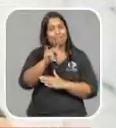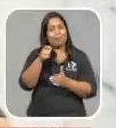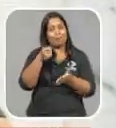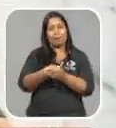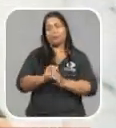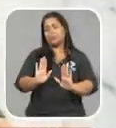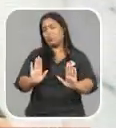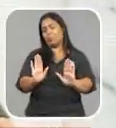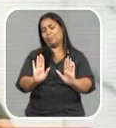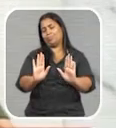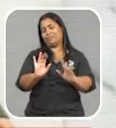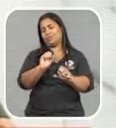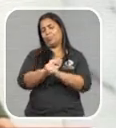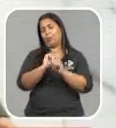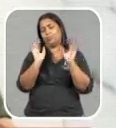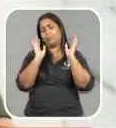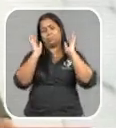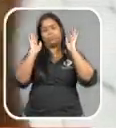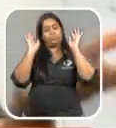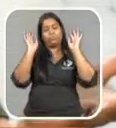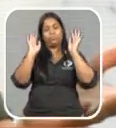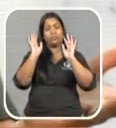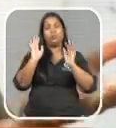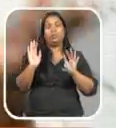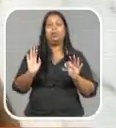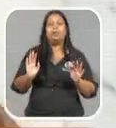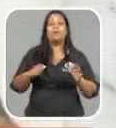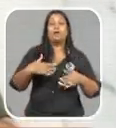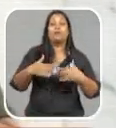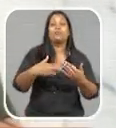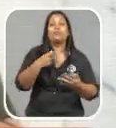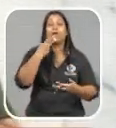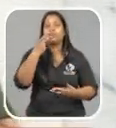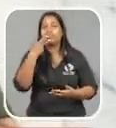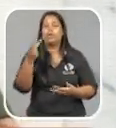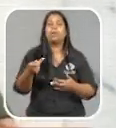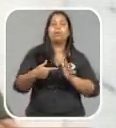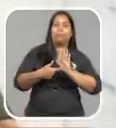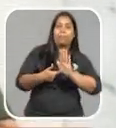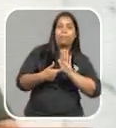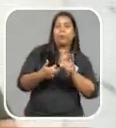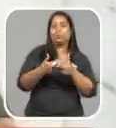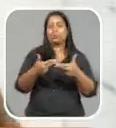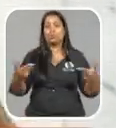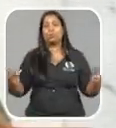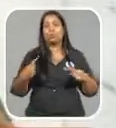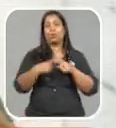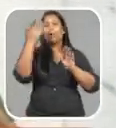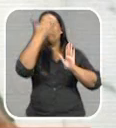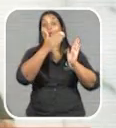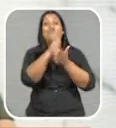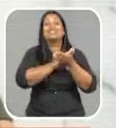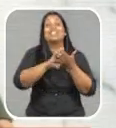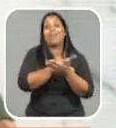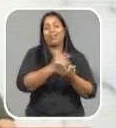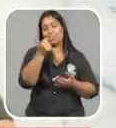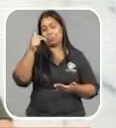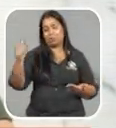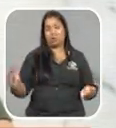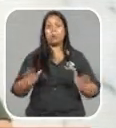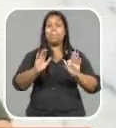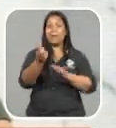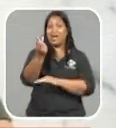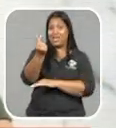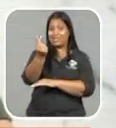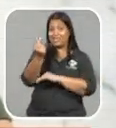Para não ficar fazendo insinuações, até porque eu não tenho prova de nada. Mas empréstimo feito dessa maneira, toque